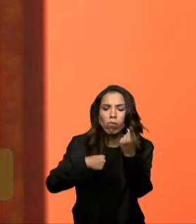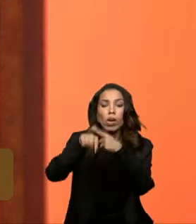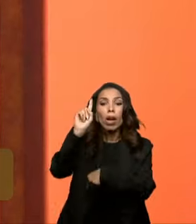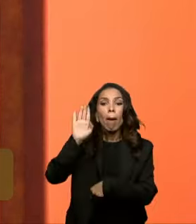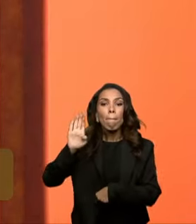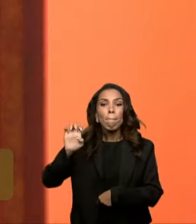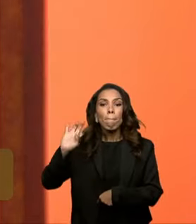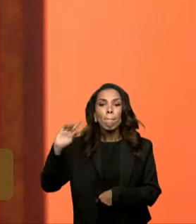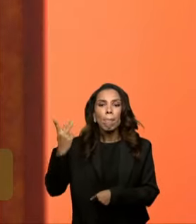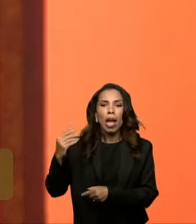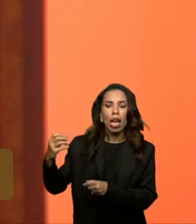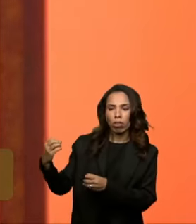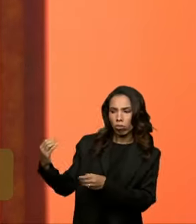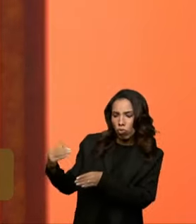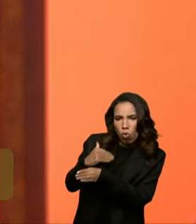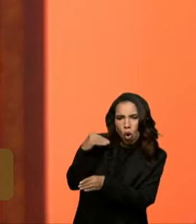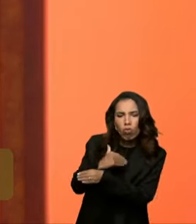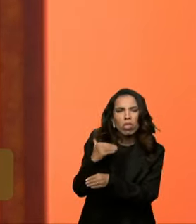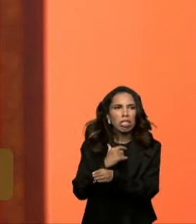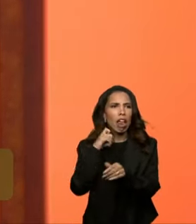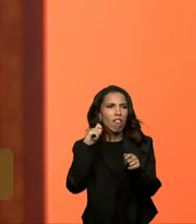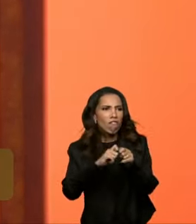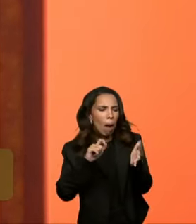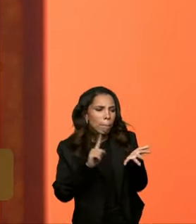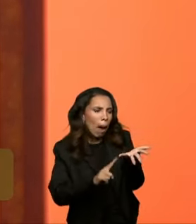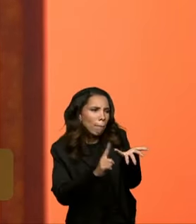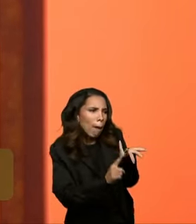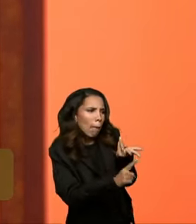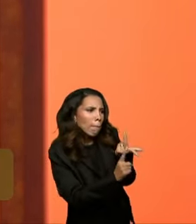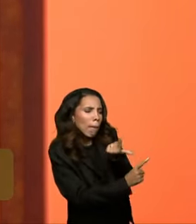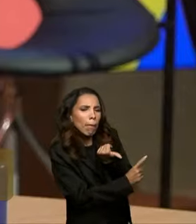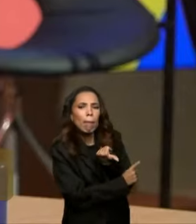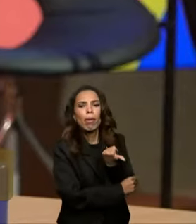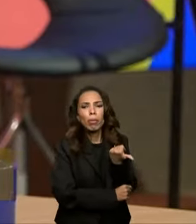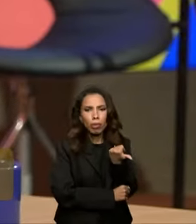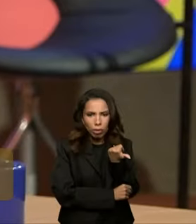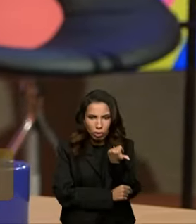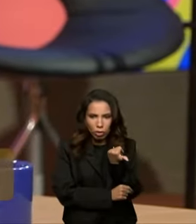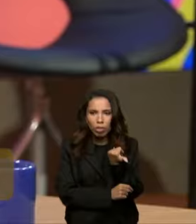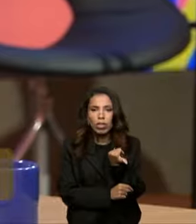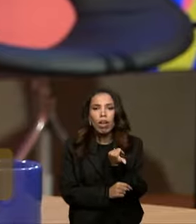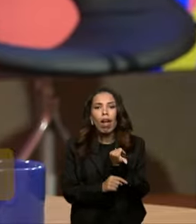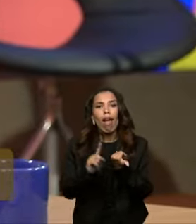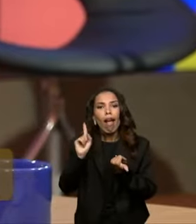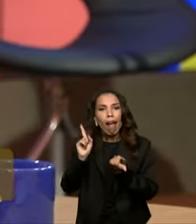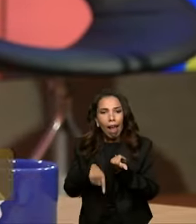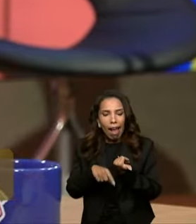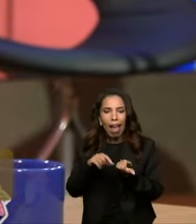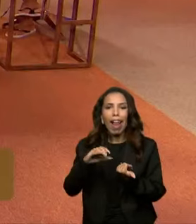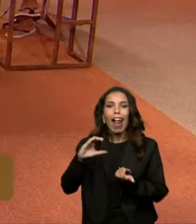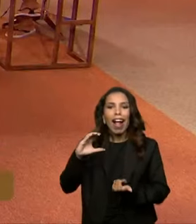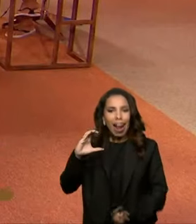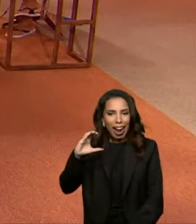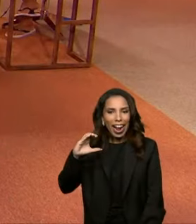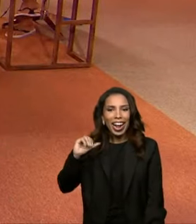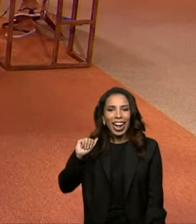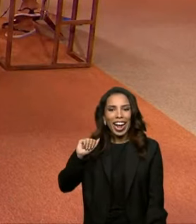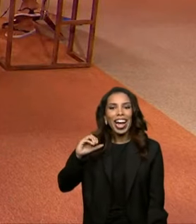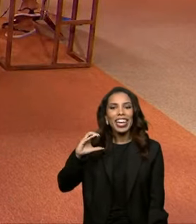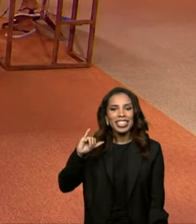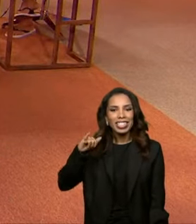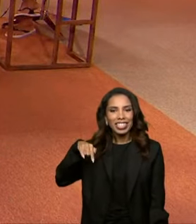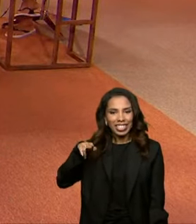a gente, falava, faz isso, faz aquilo, e sempre em cima. E aí, galera do lado do cacique, né? Nossa, o cacique senhora. Também a gente vai voltar a